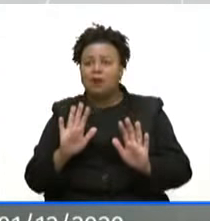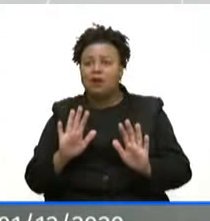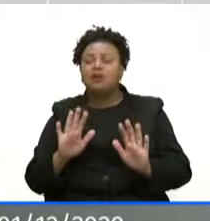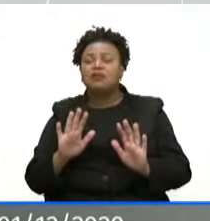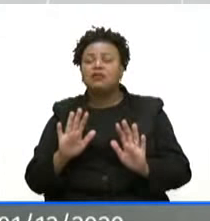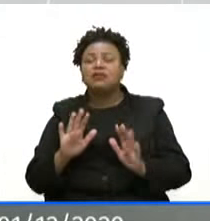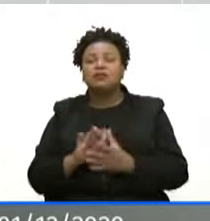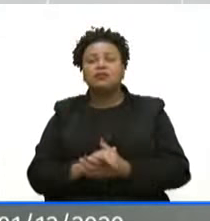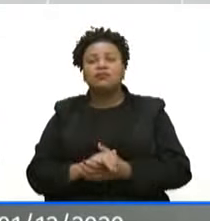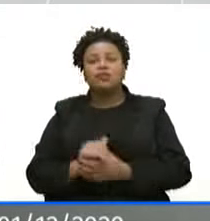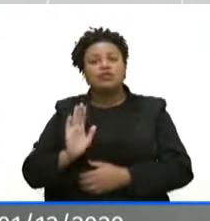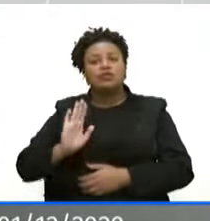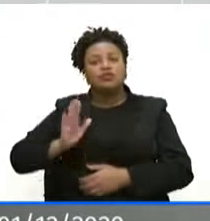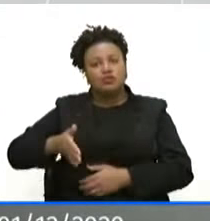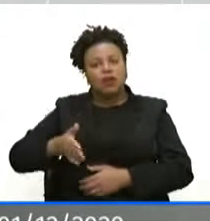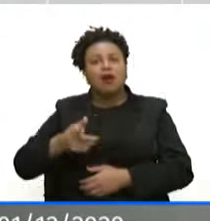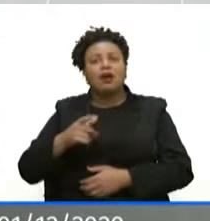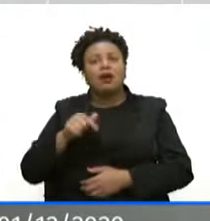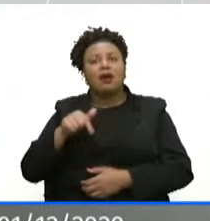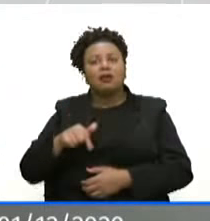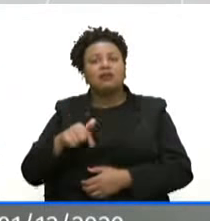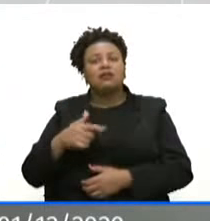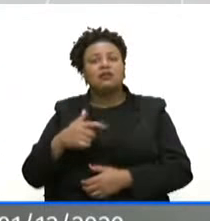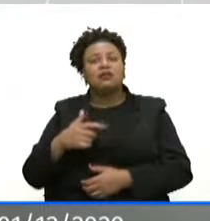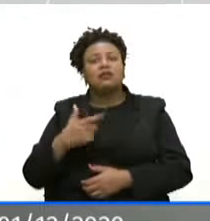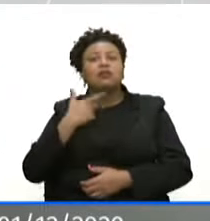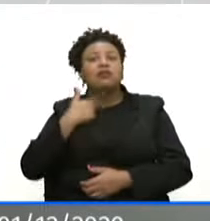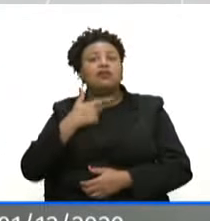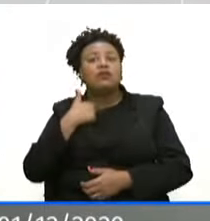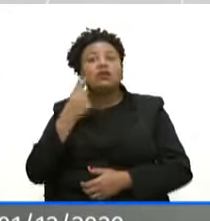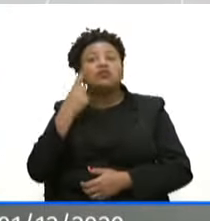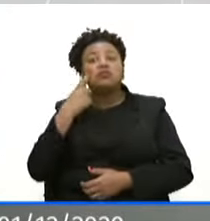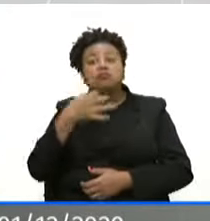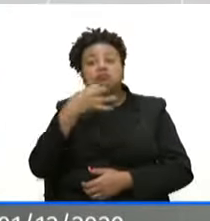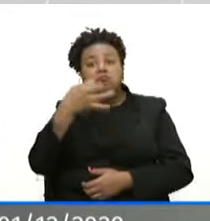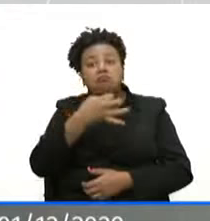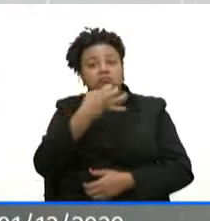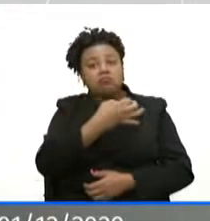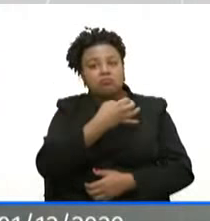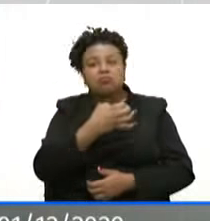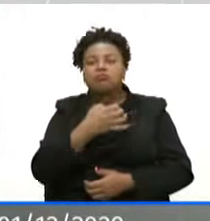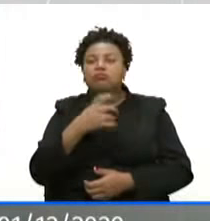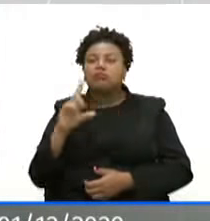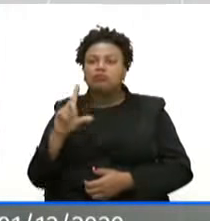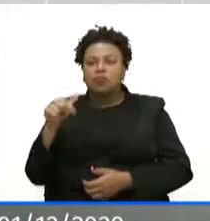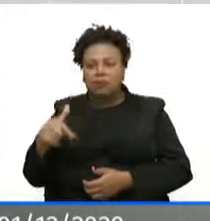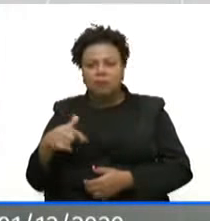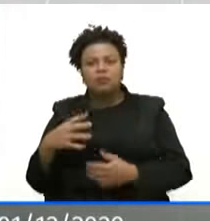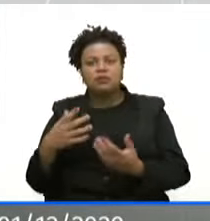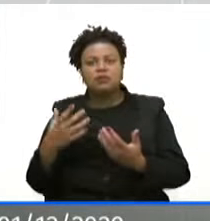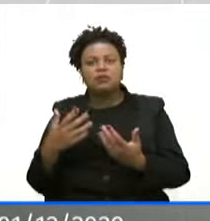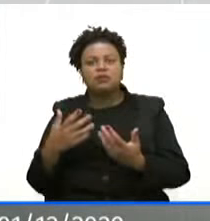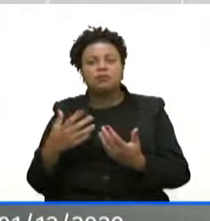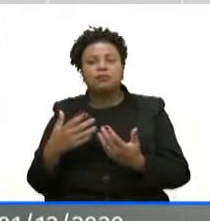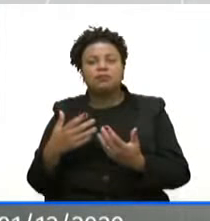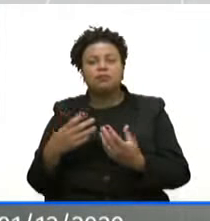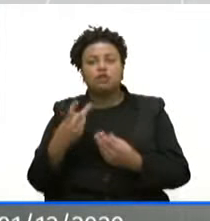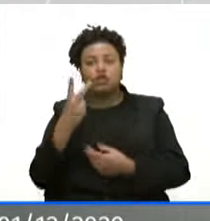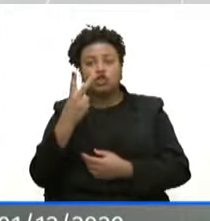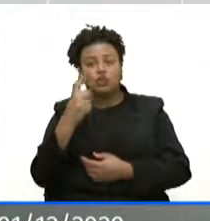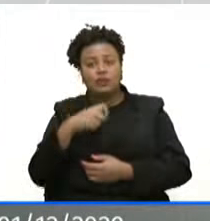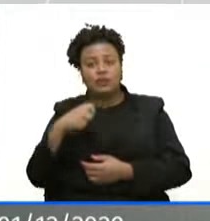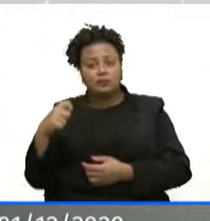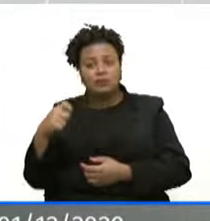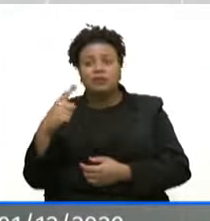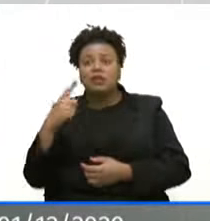mas fica aqui já uma vontade de ouvir. Depois de passado pelo menos 2 meses